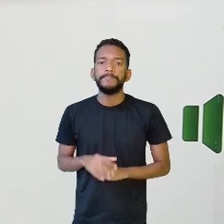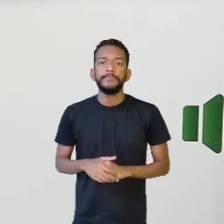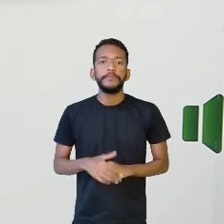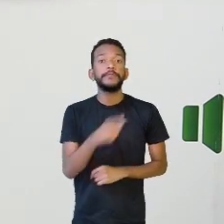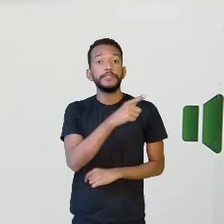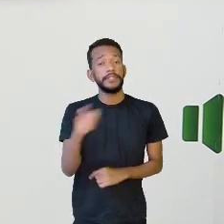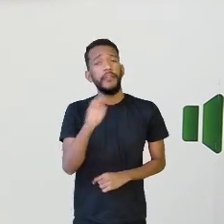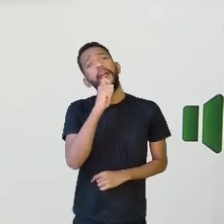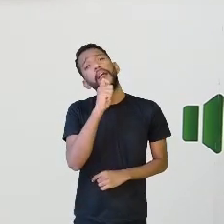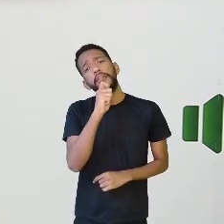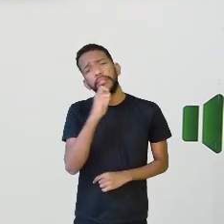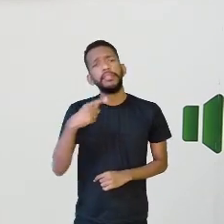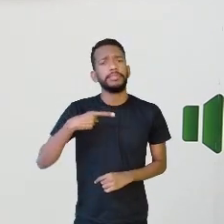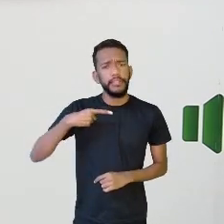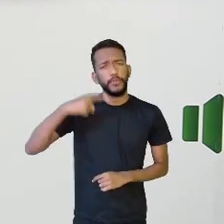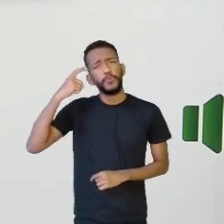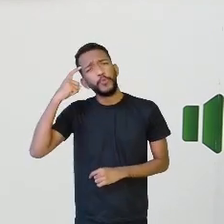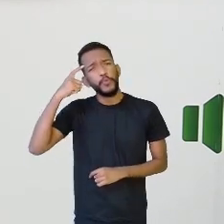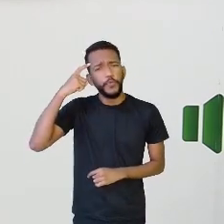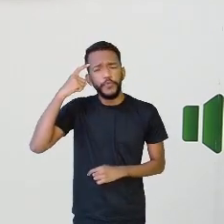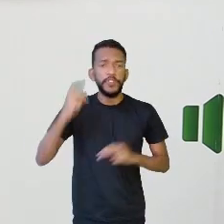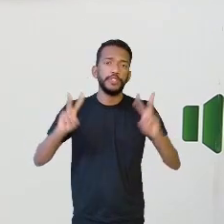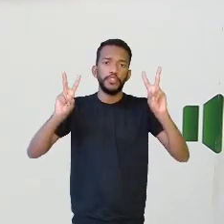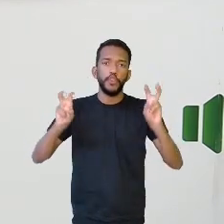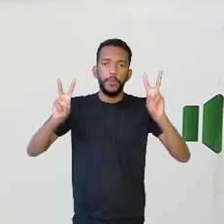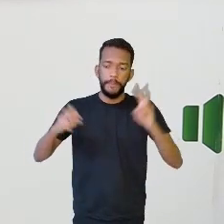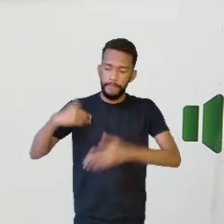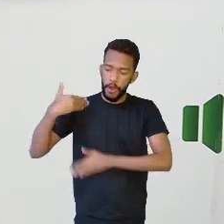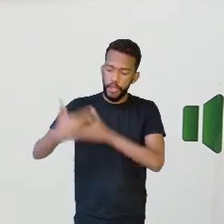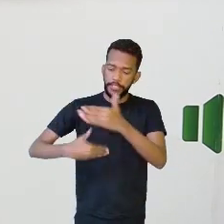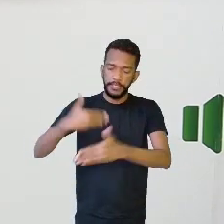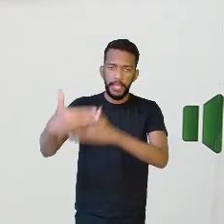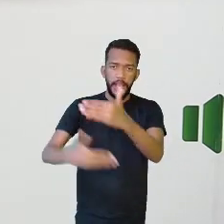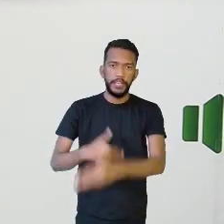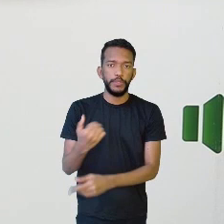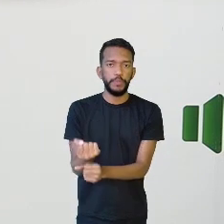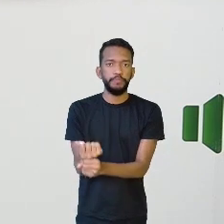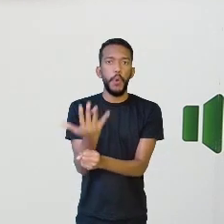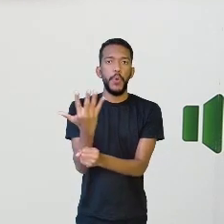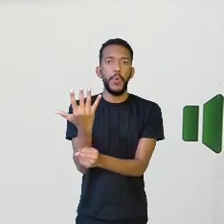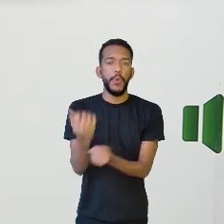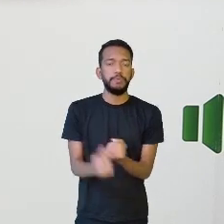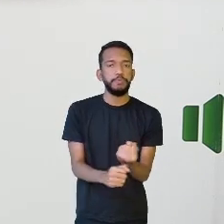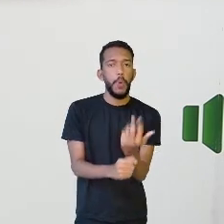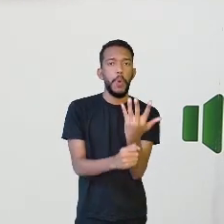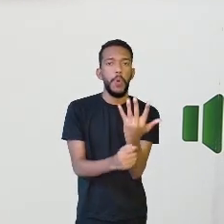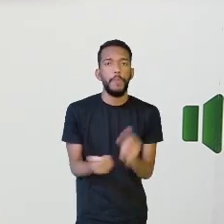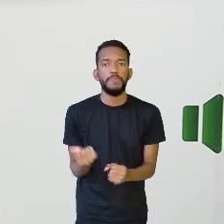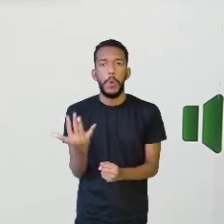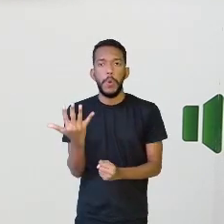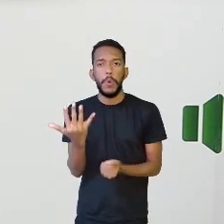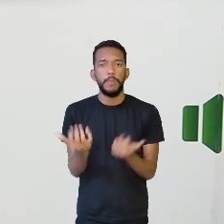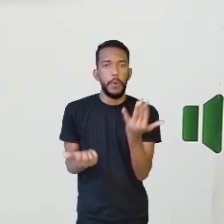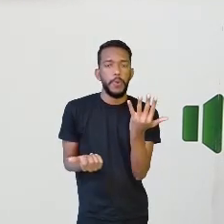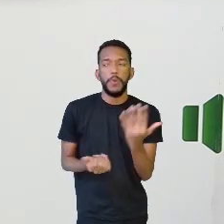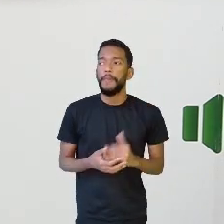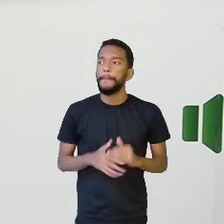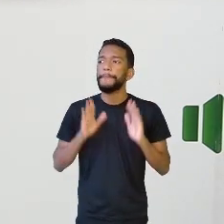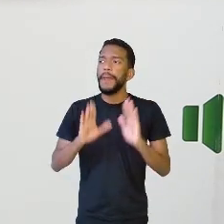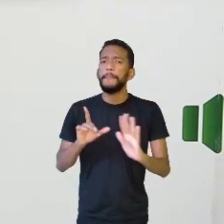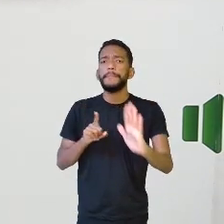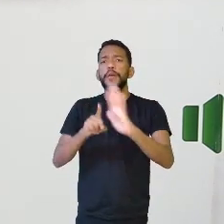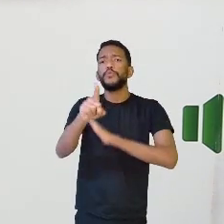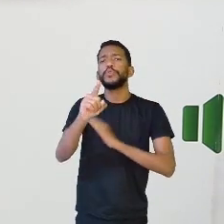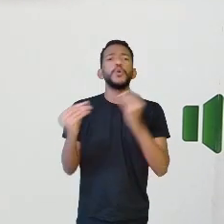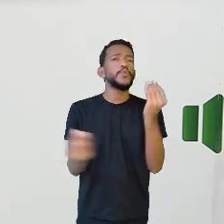ainda estão com dúvidas com relação a esse processo de combustão. Por isso, como seria